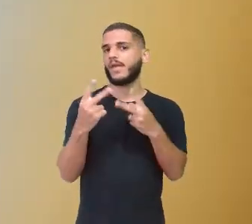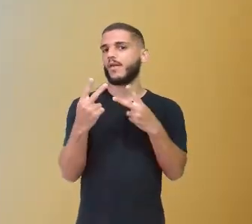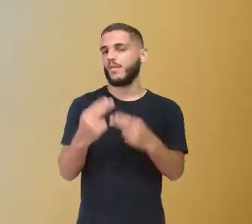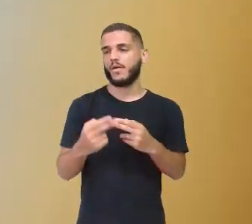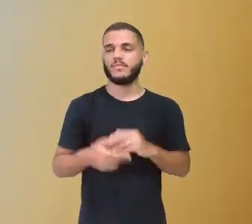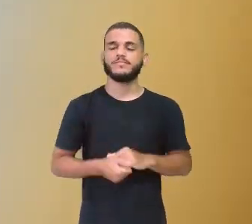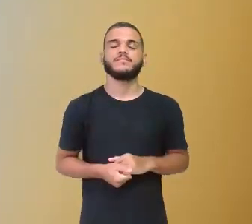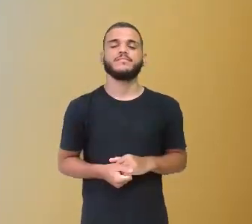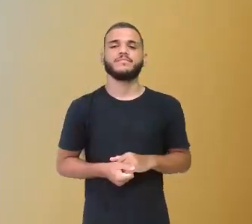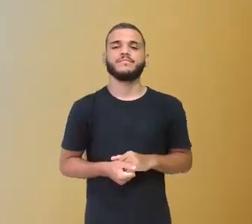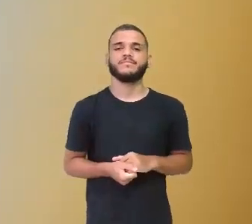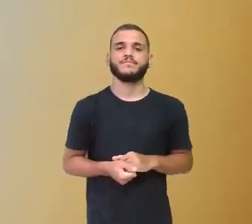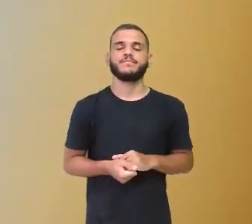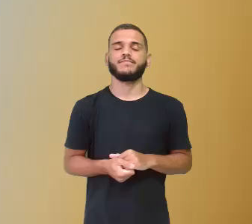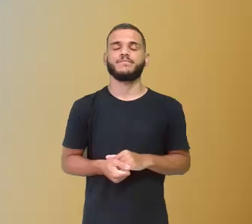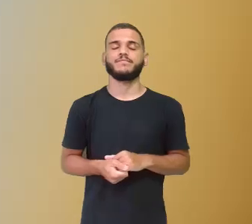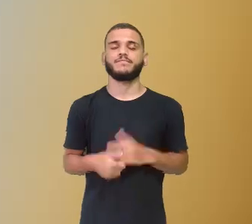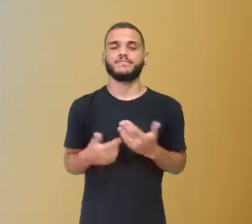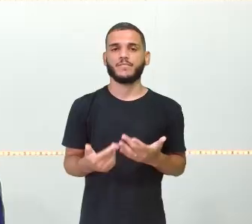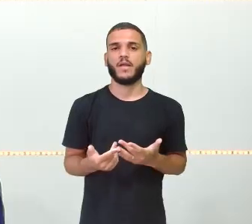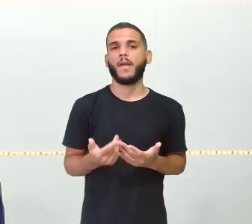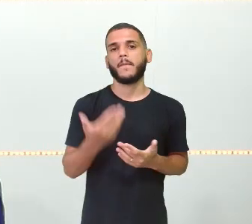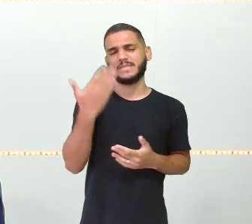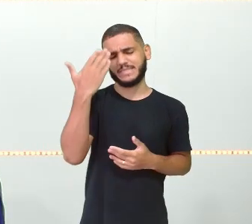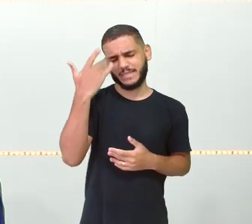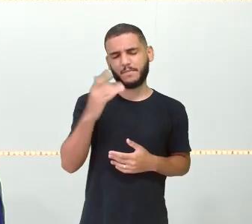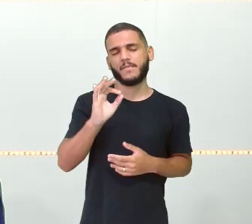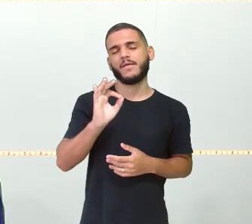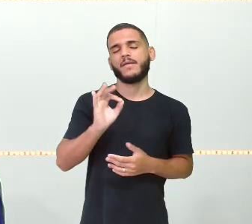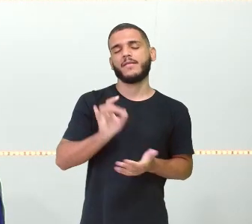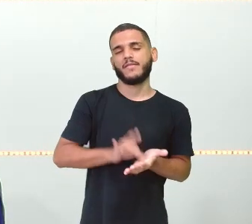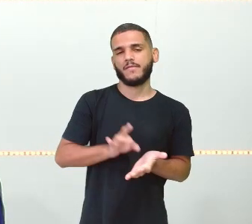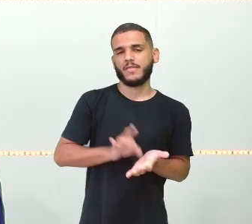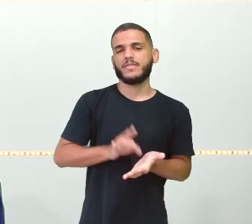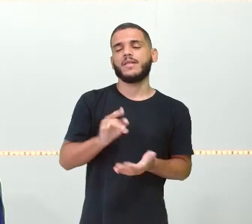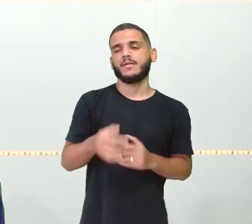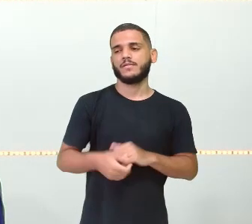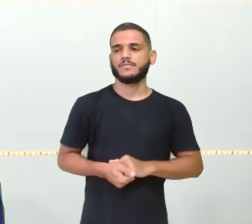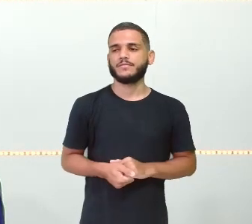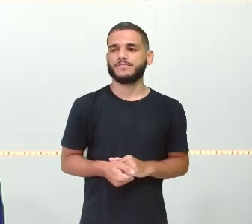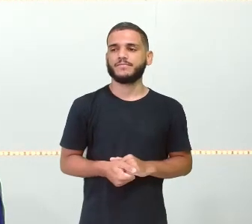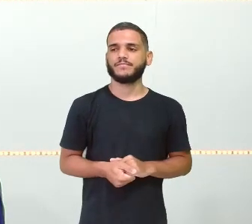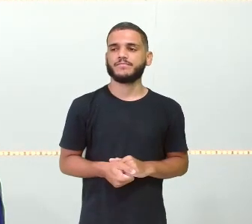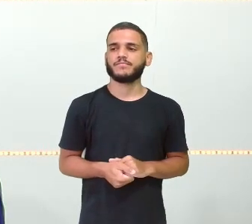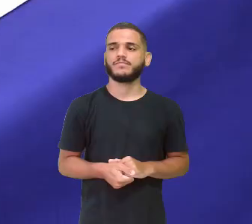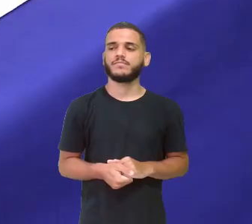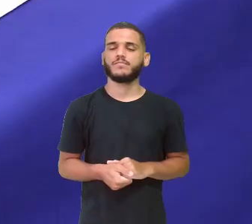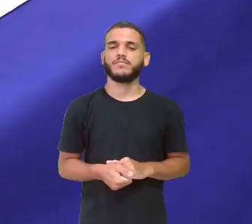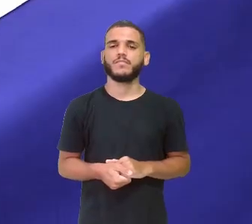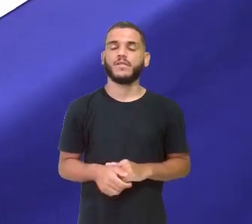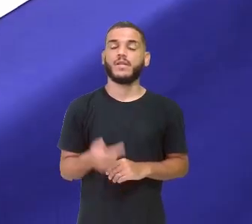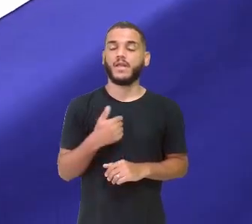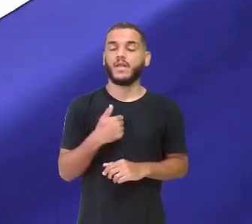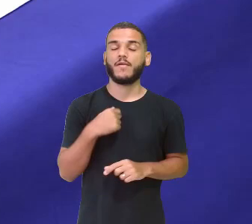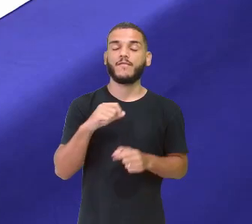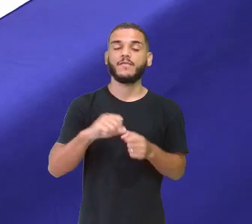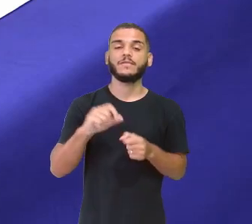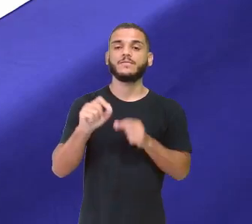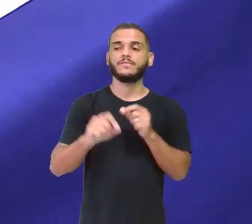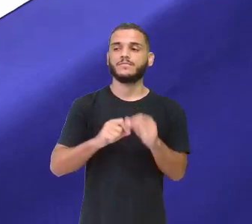as faces quadradas. E para ter certeza desse sólido geométrico, eu vou fazer aqui,